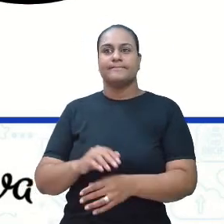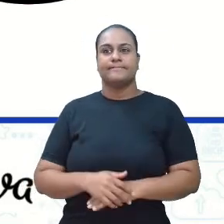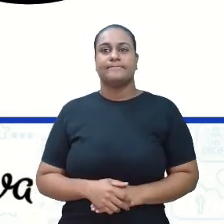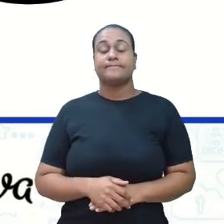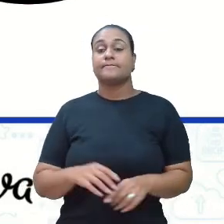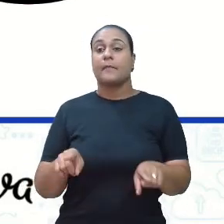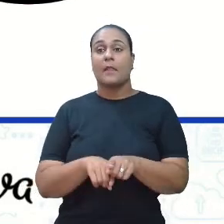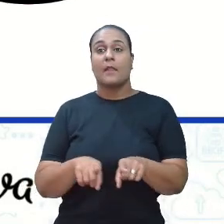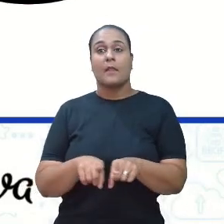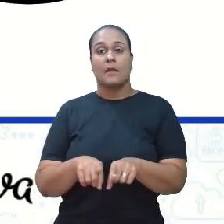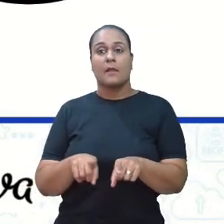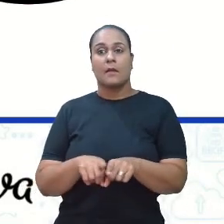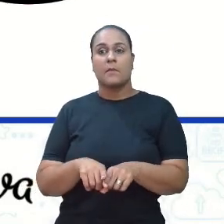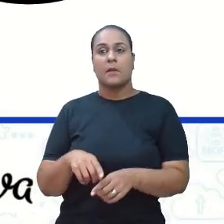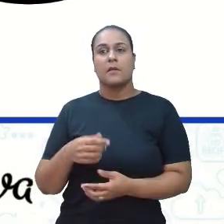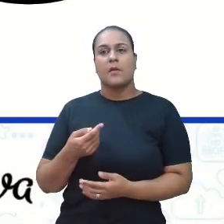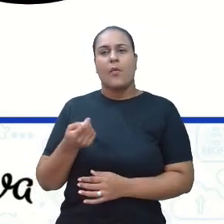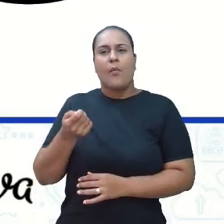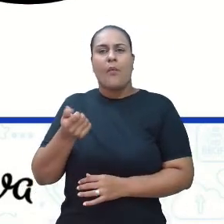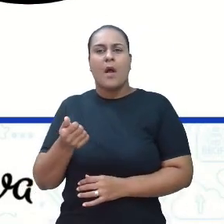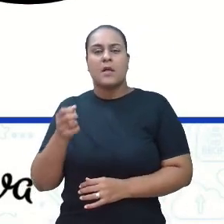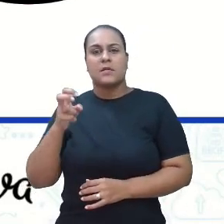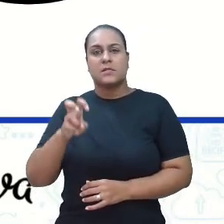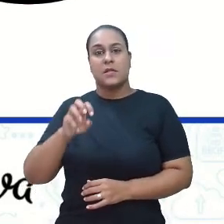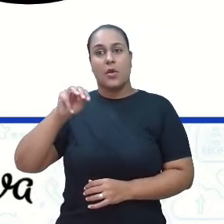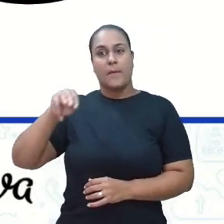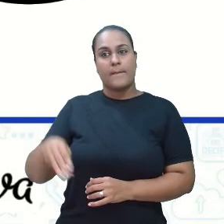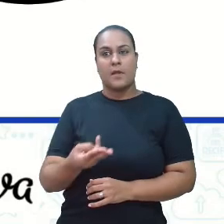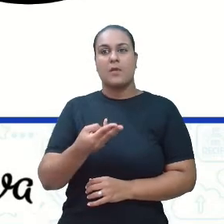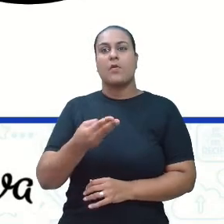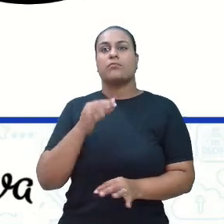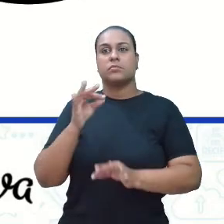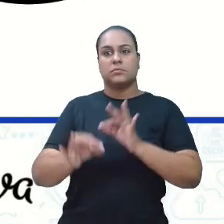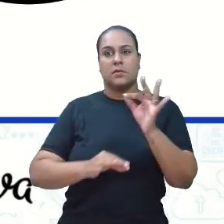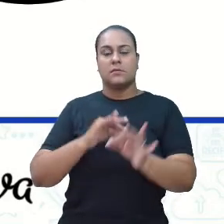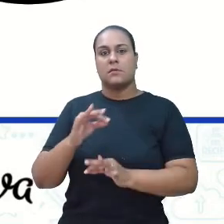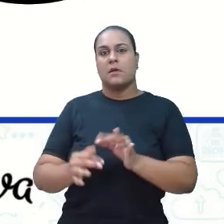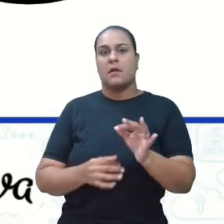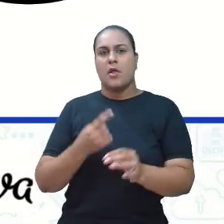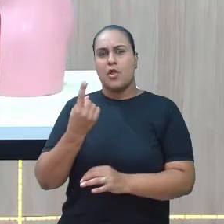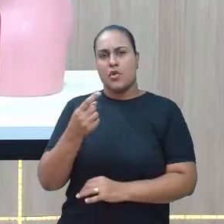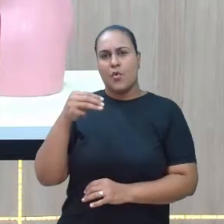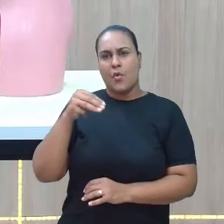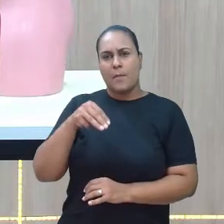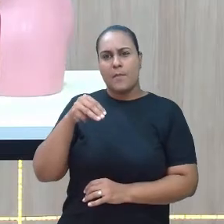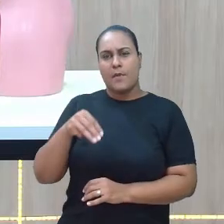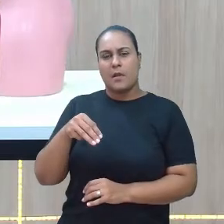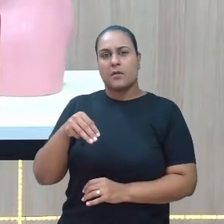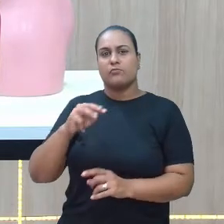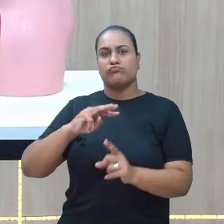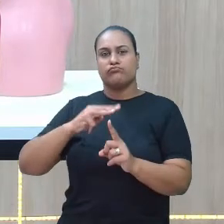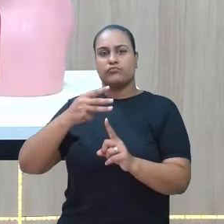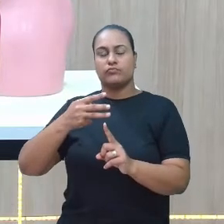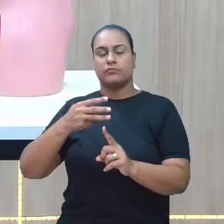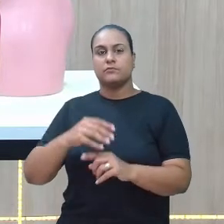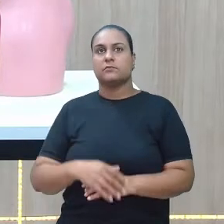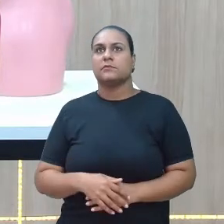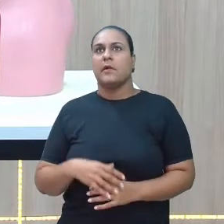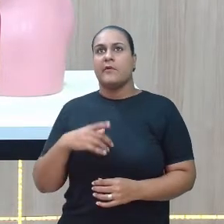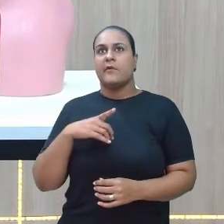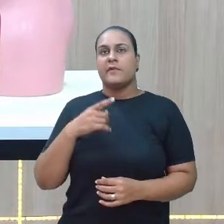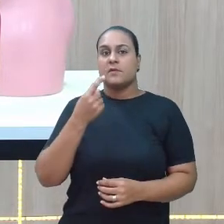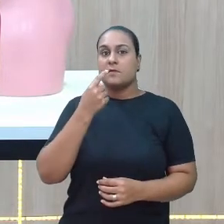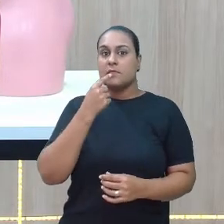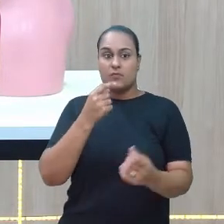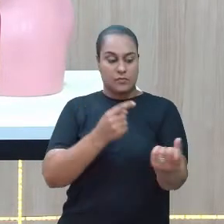e também há aproximadamente 5 milhões dessas células em 1 milímetro cúbico. Quando fazemos um